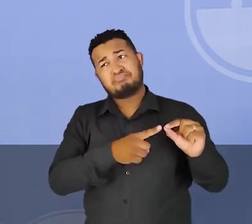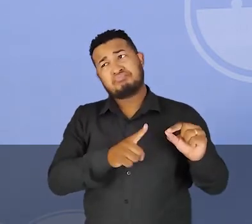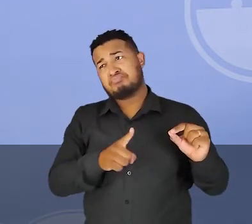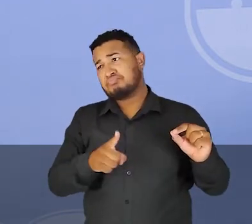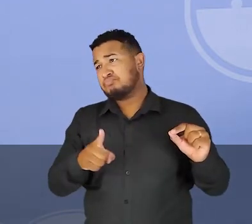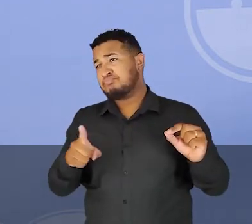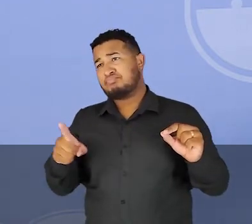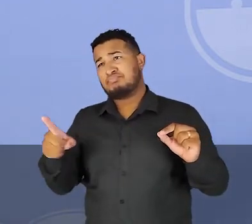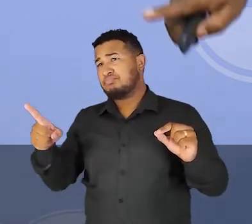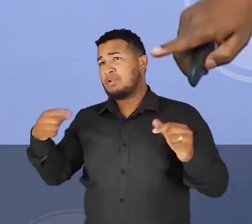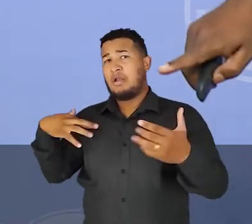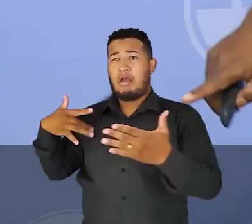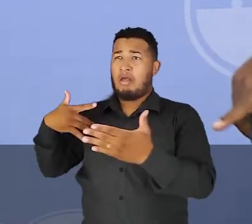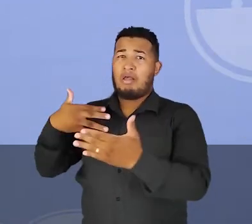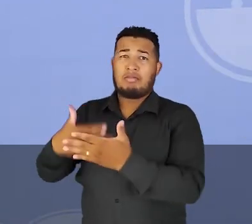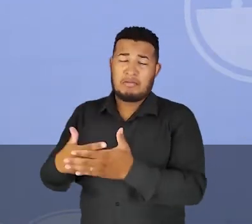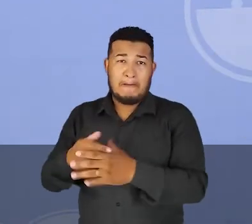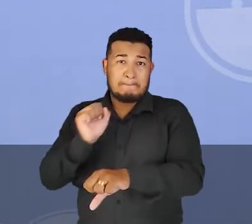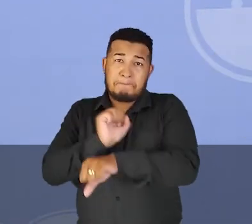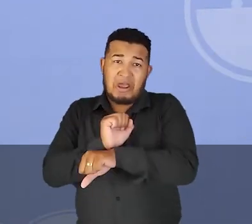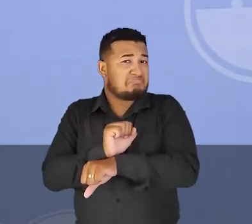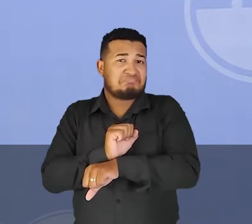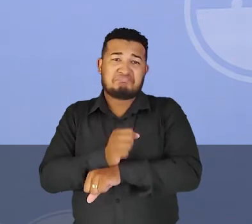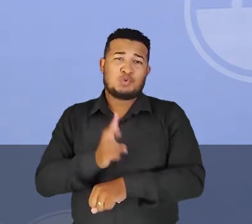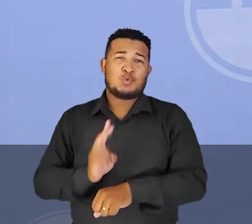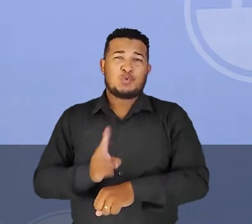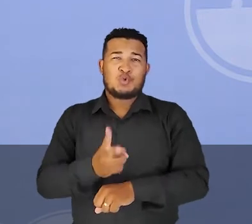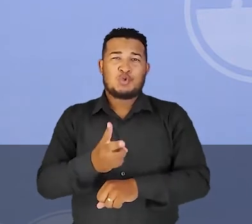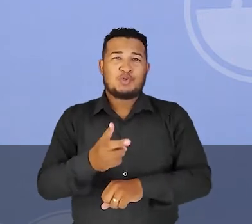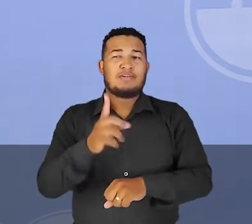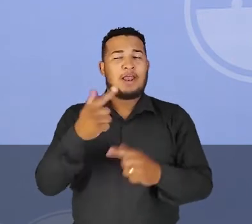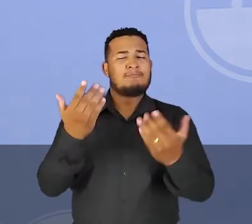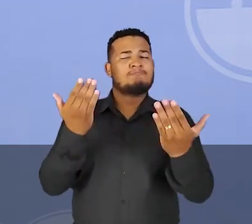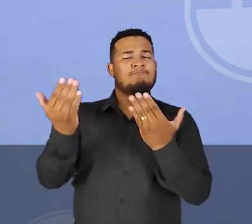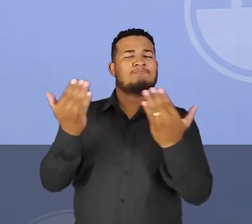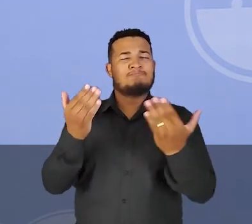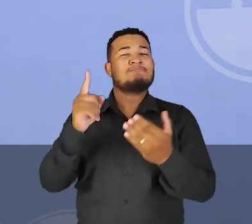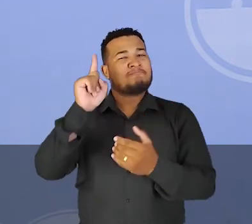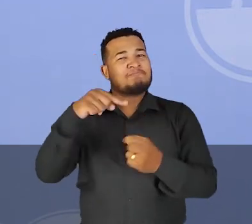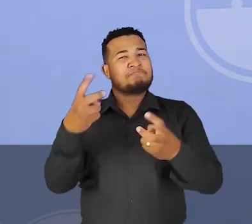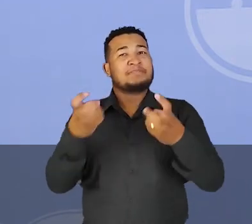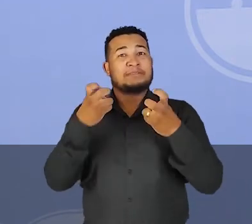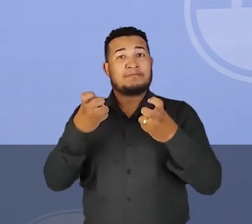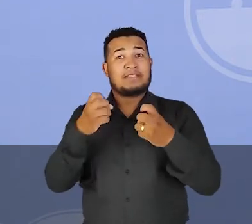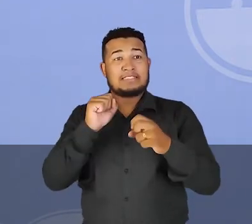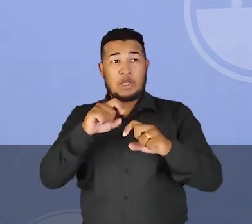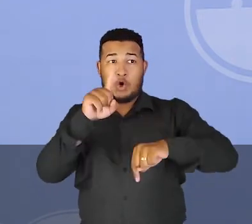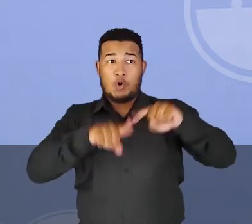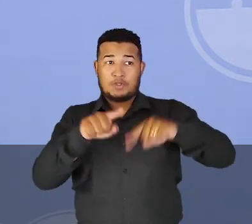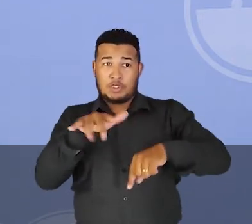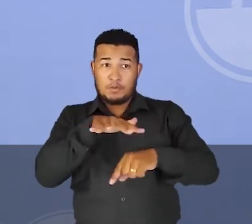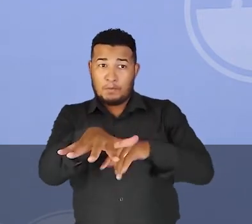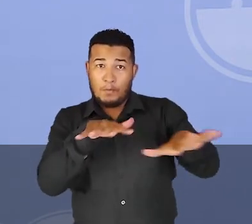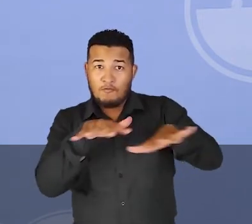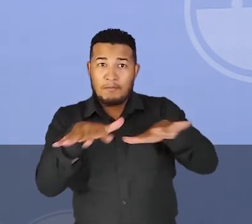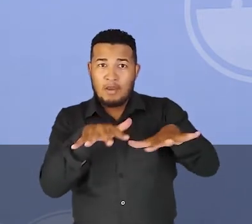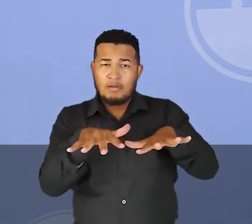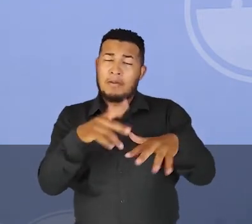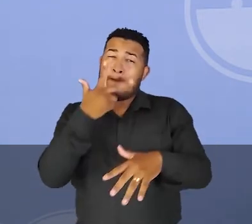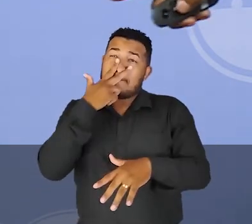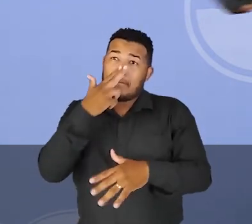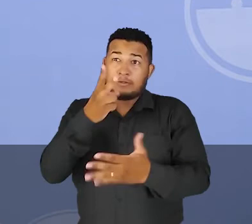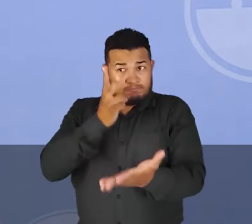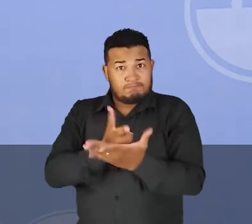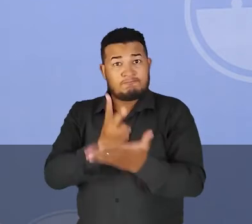andando nessa velocidade sem ter que parar. É essa a observação que ele faz, que um corpo em movimento tende a